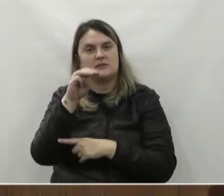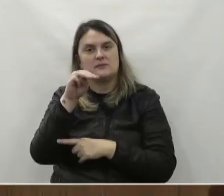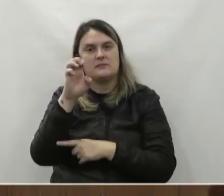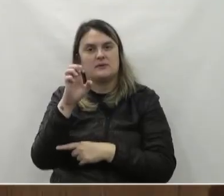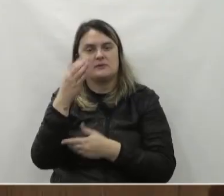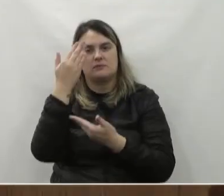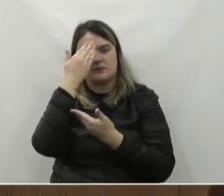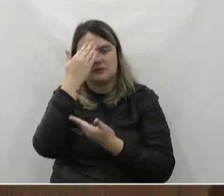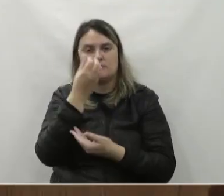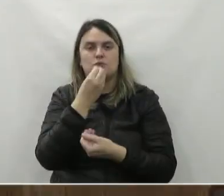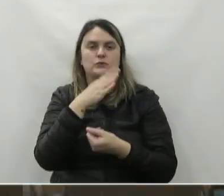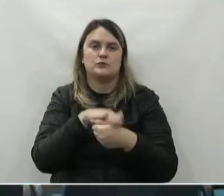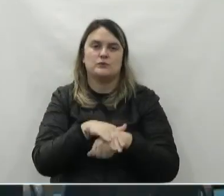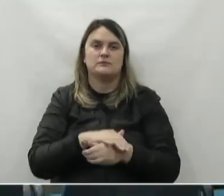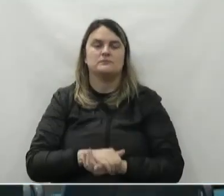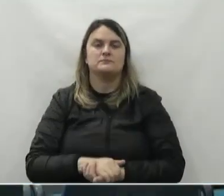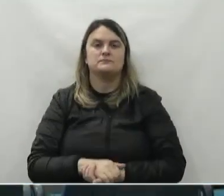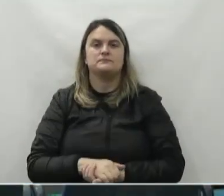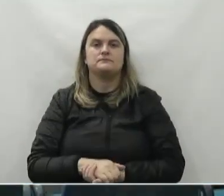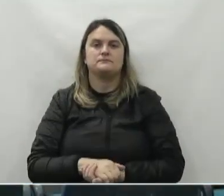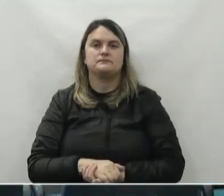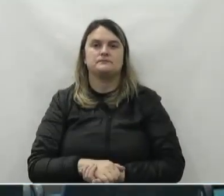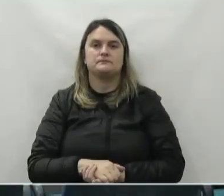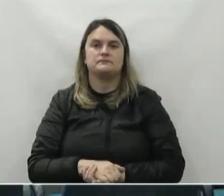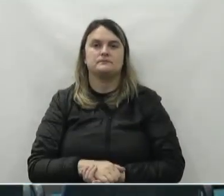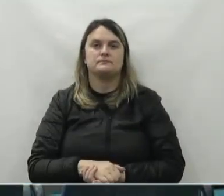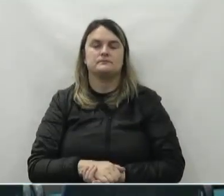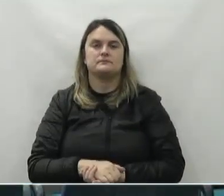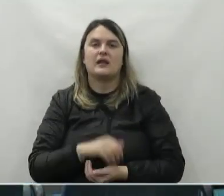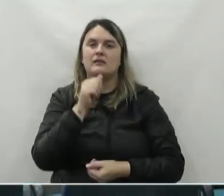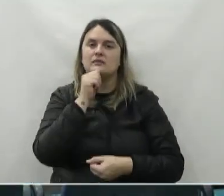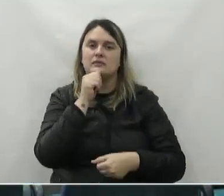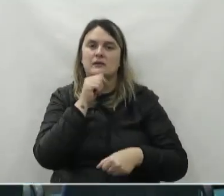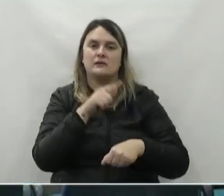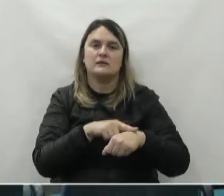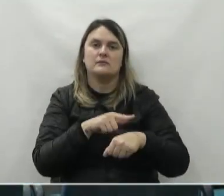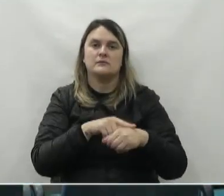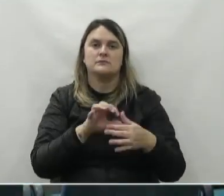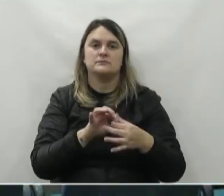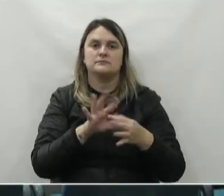Seria isso, uma boa noite a todos. Palavra livre, está em aberto.